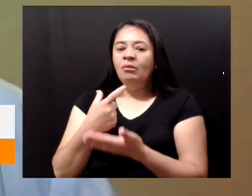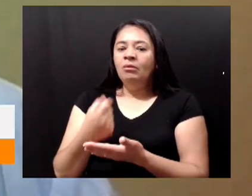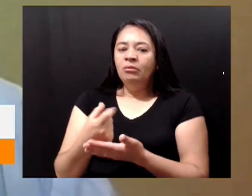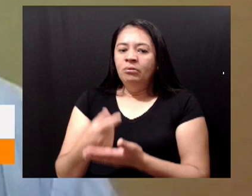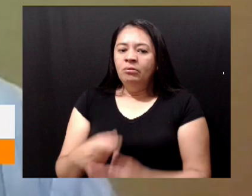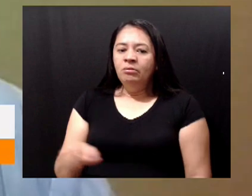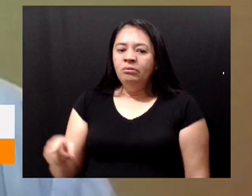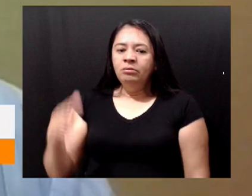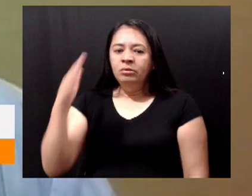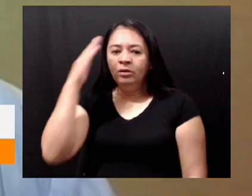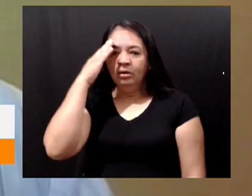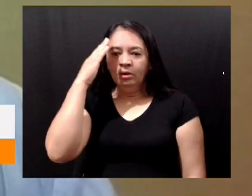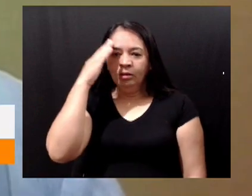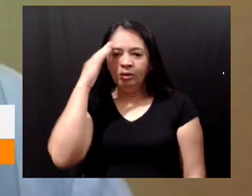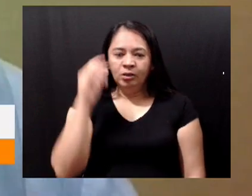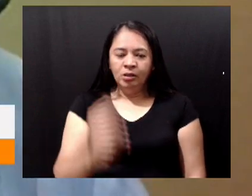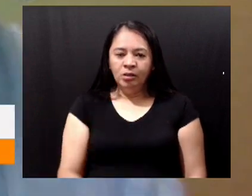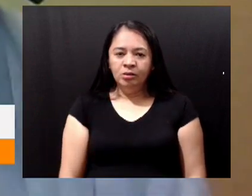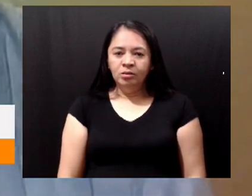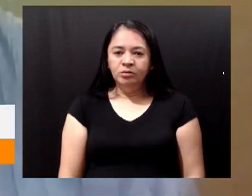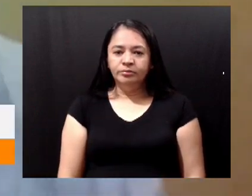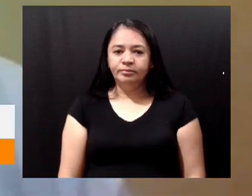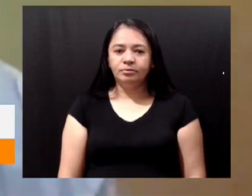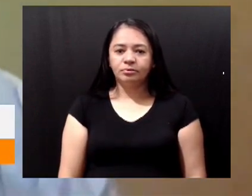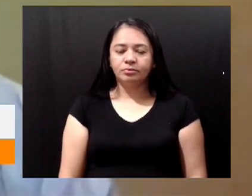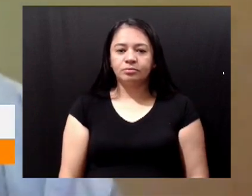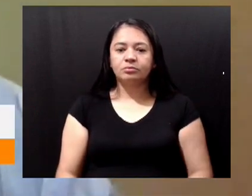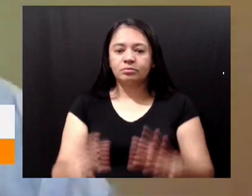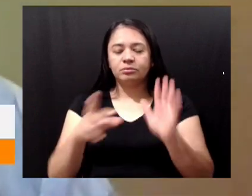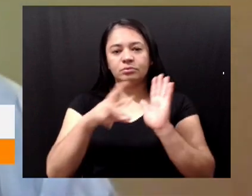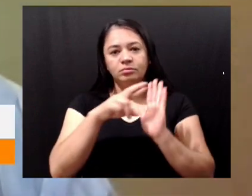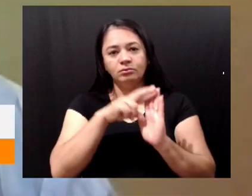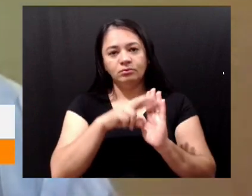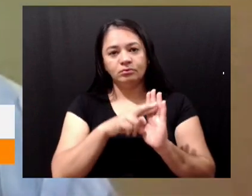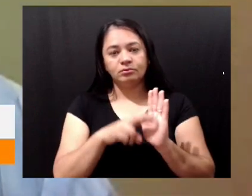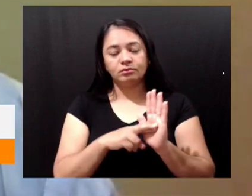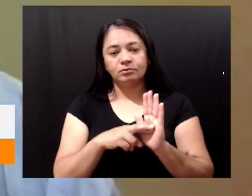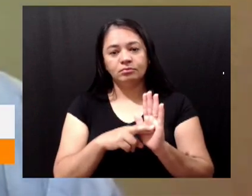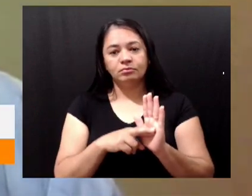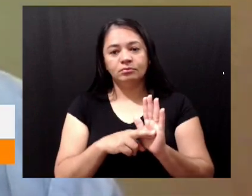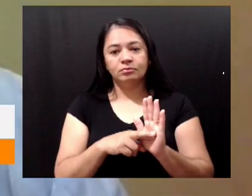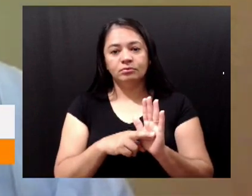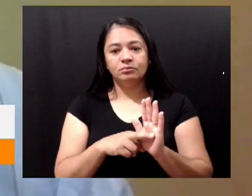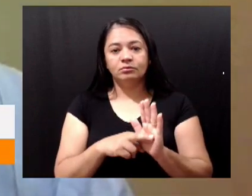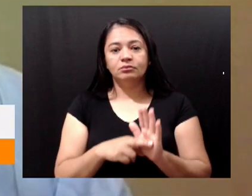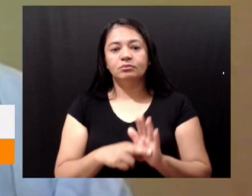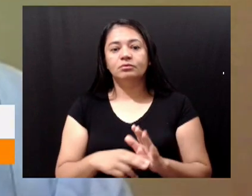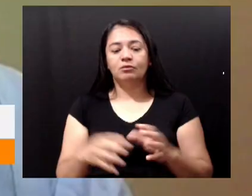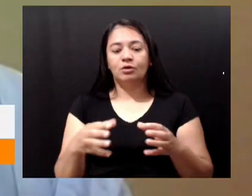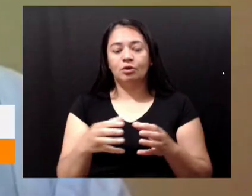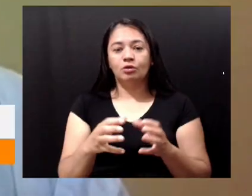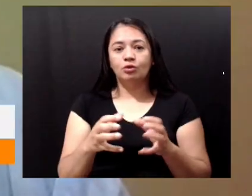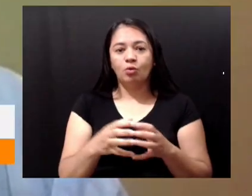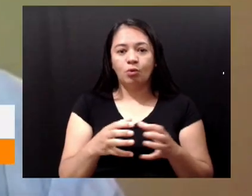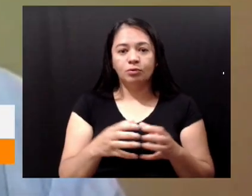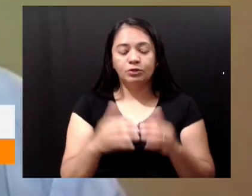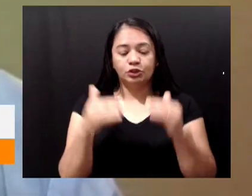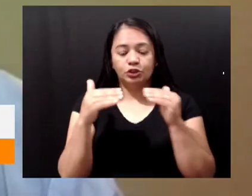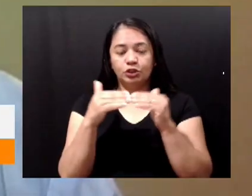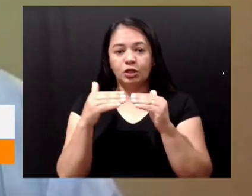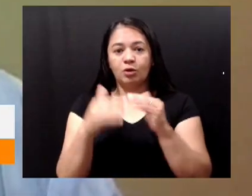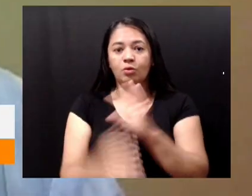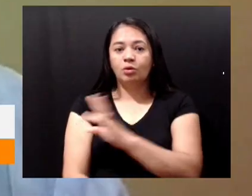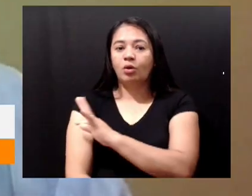saberá, ele atuando dentro das normas, das regulações do Conselho Federal e de acordo com a técnica, de acordo